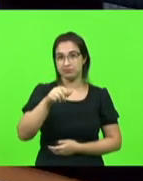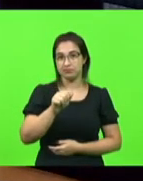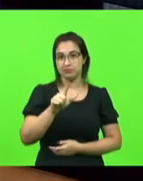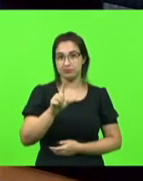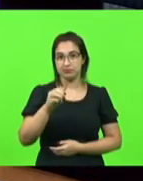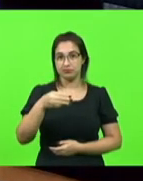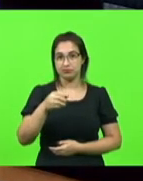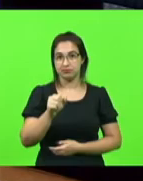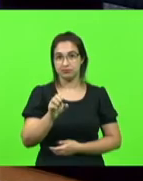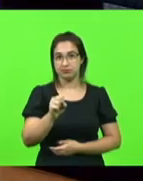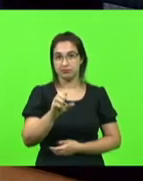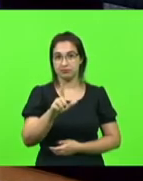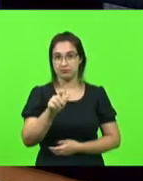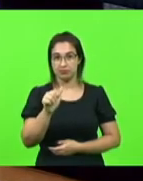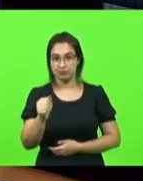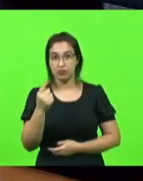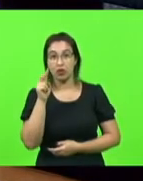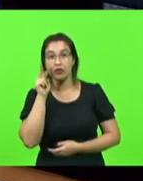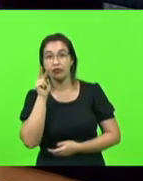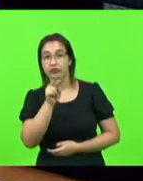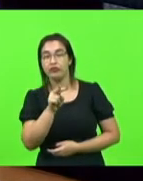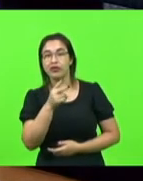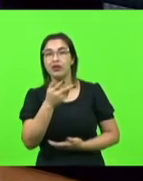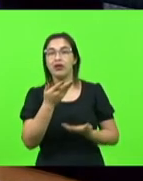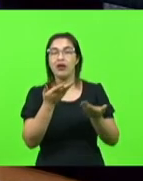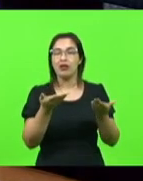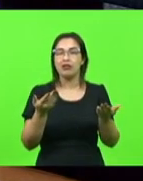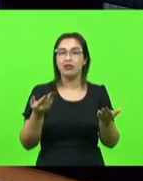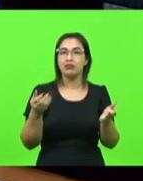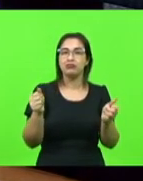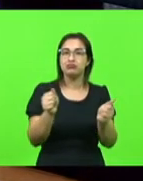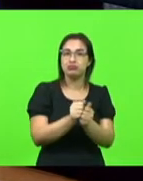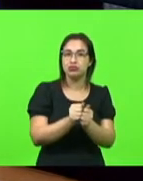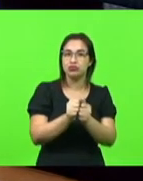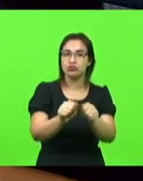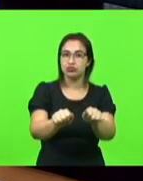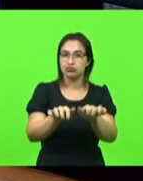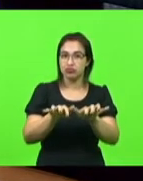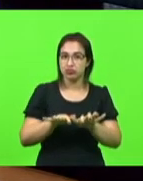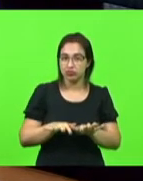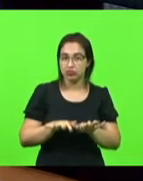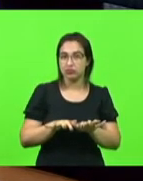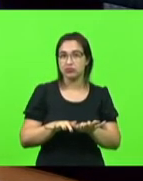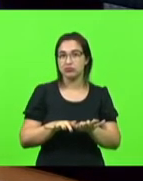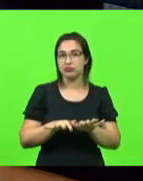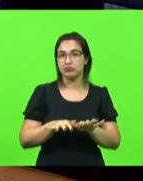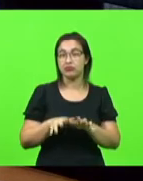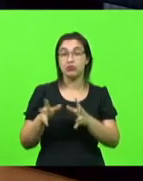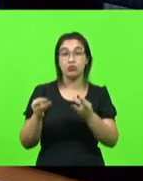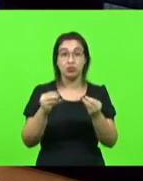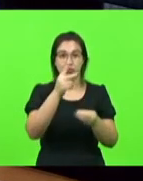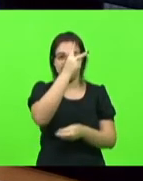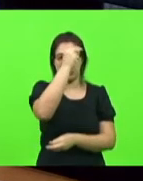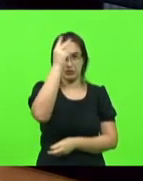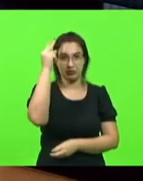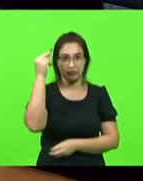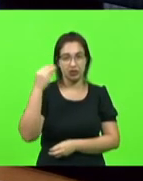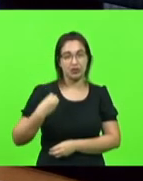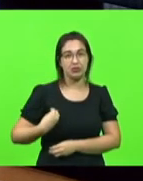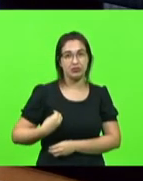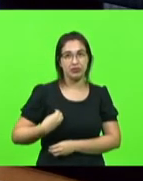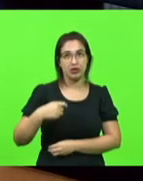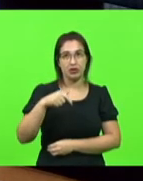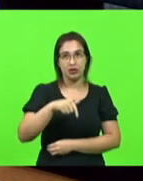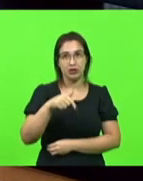vejo aqui acompanhando a sessão. Oh, tem outros prefeitos aqui presentes,